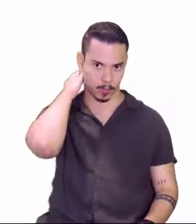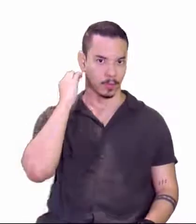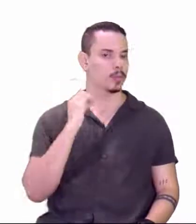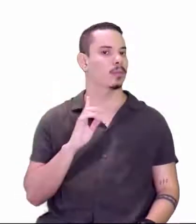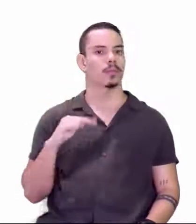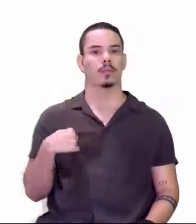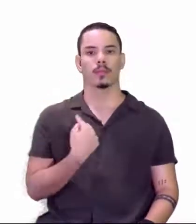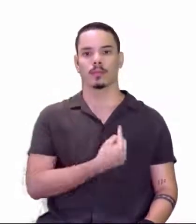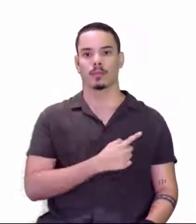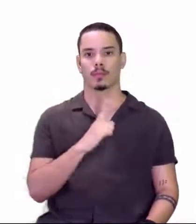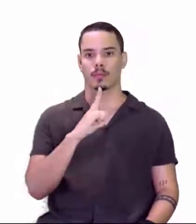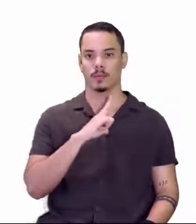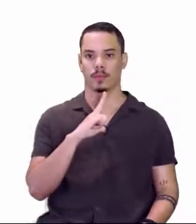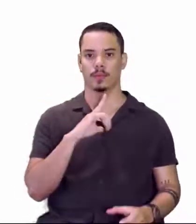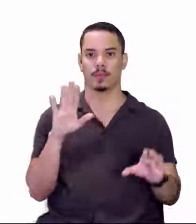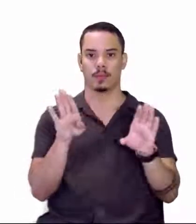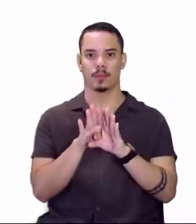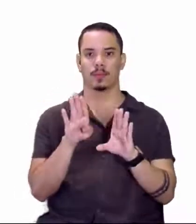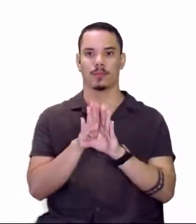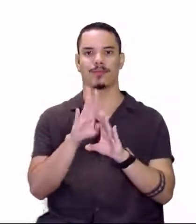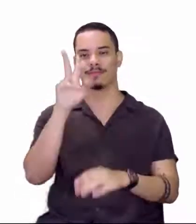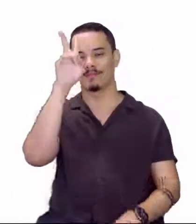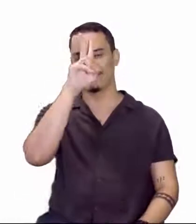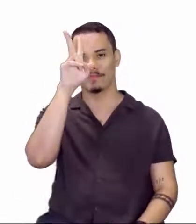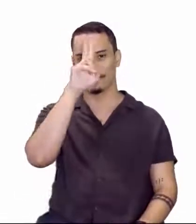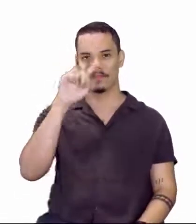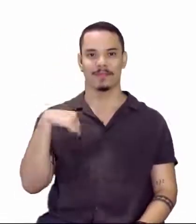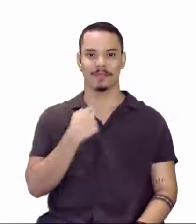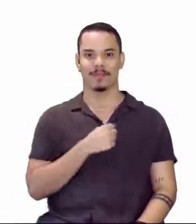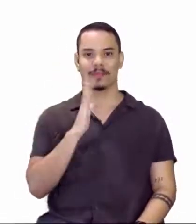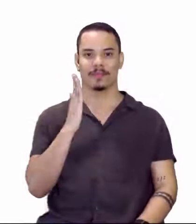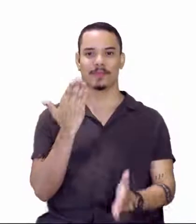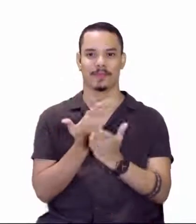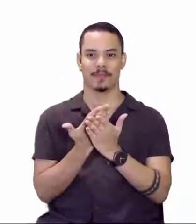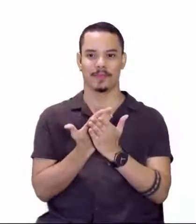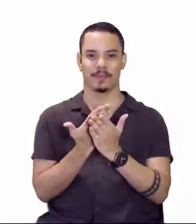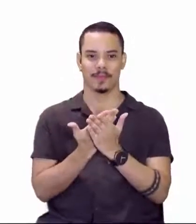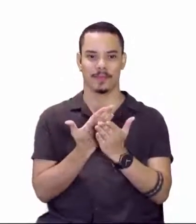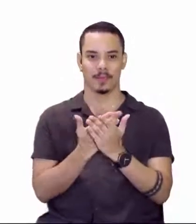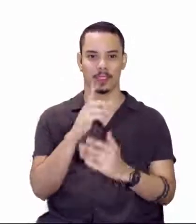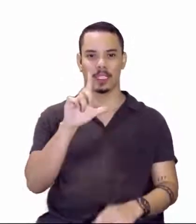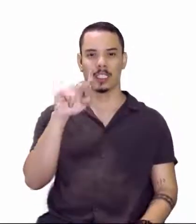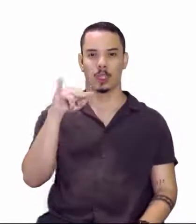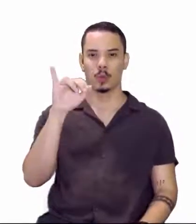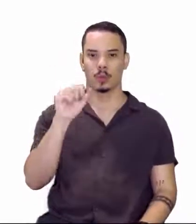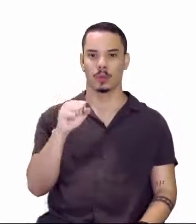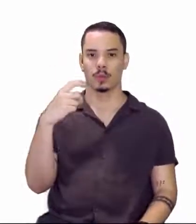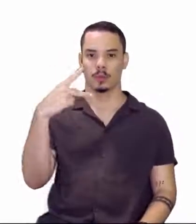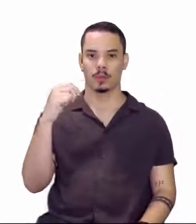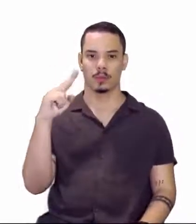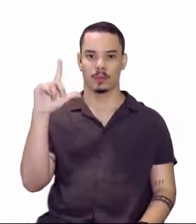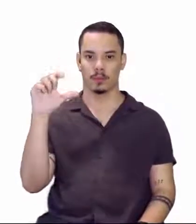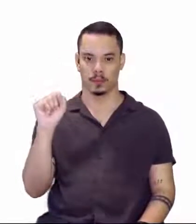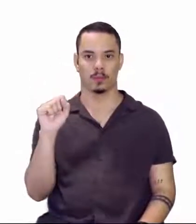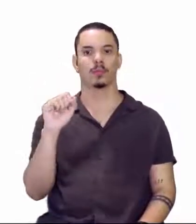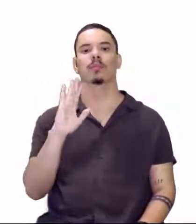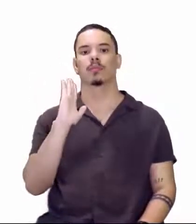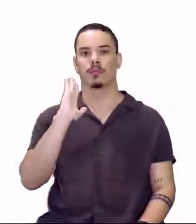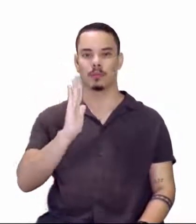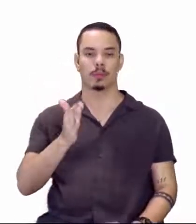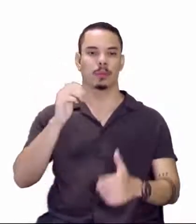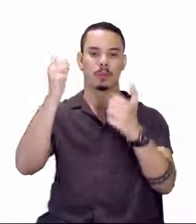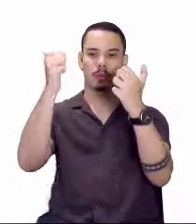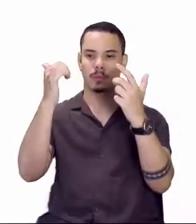relacionado direto com o diagrama de Linus-Pauling, diagrama de energia, né? Nós vimos a distribuição eletrônica,